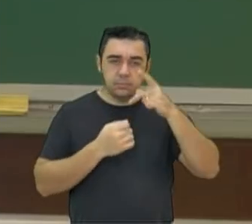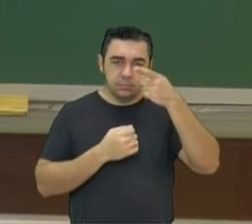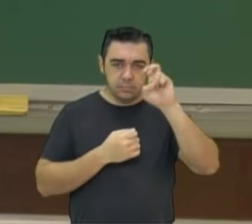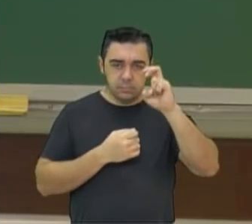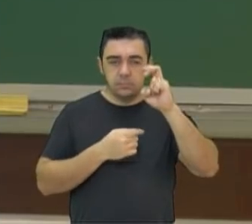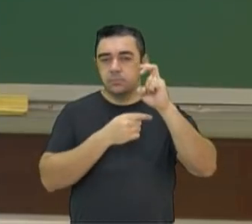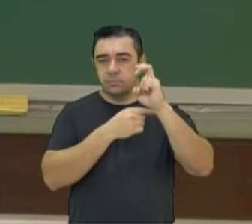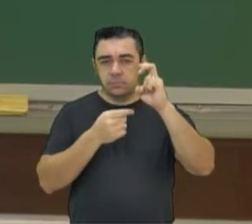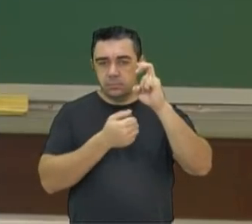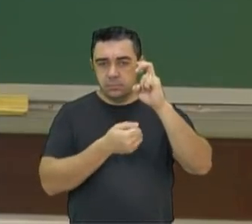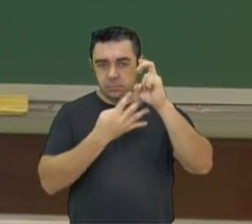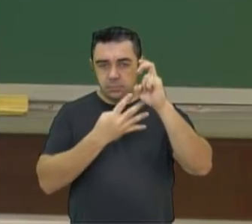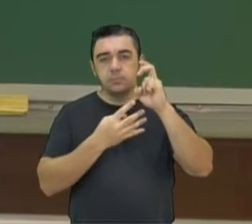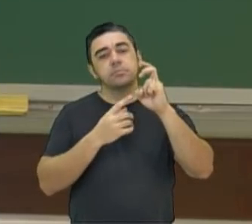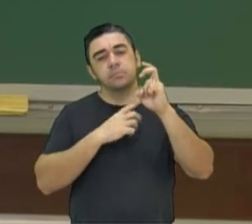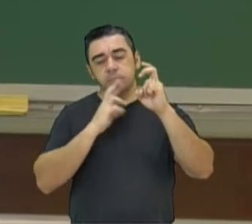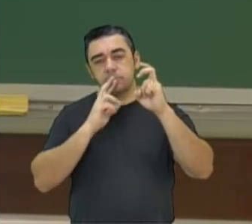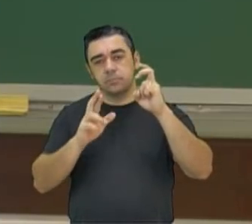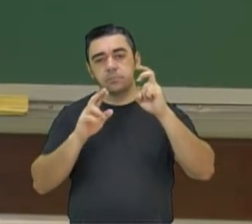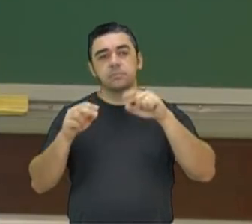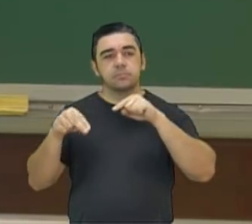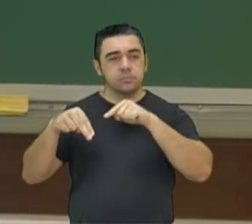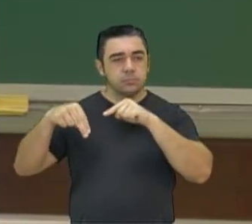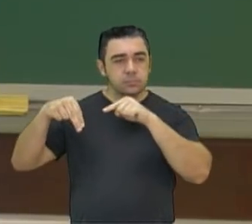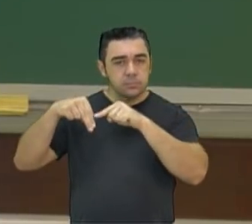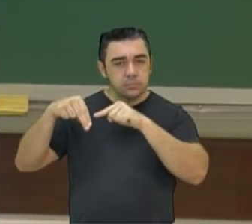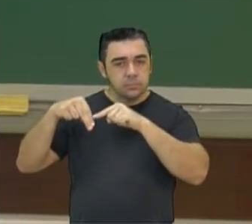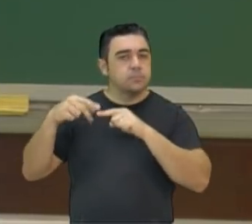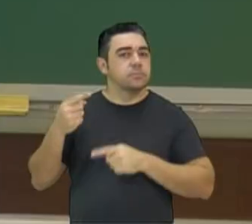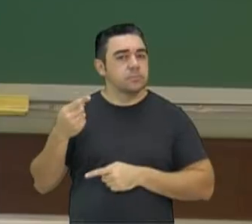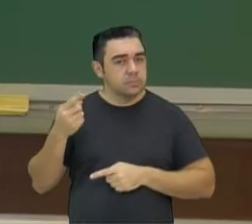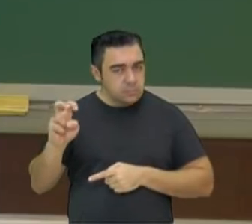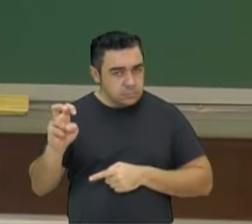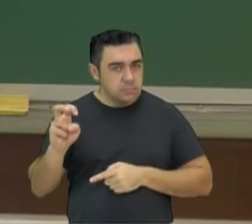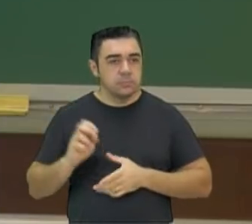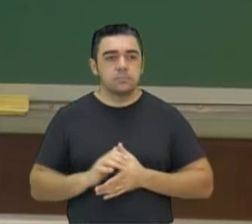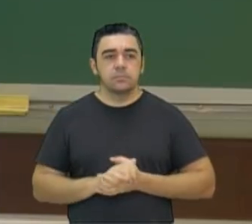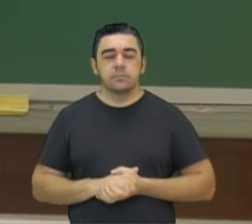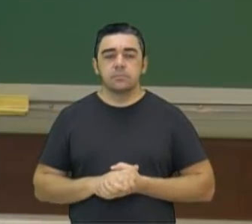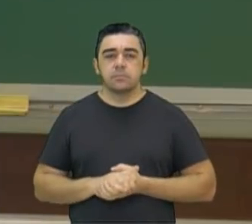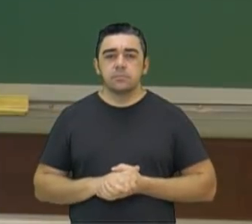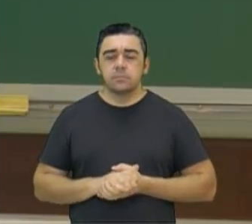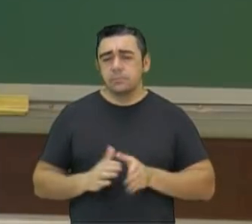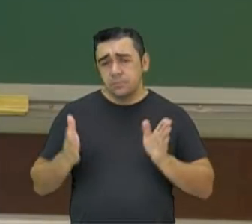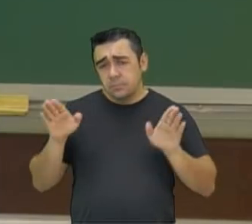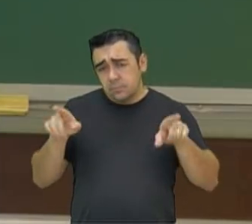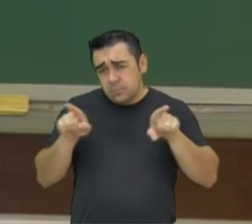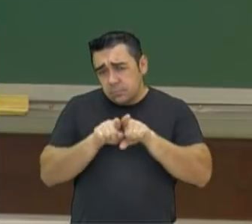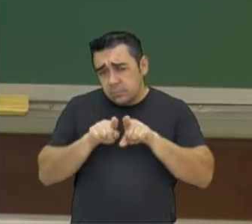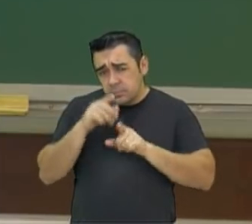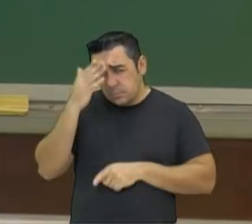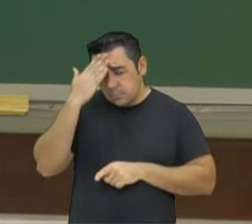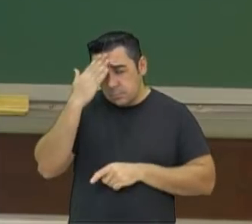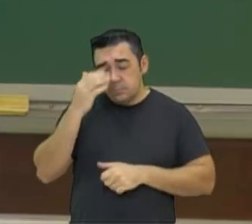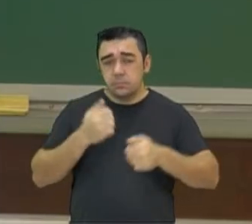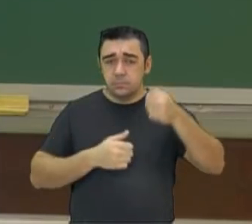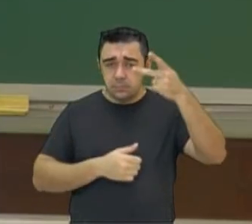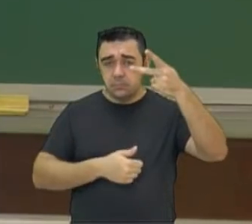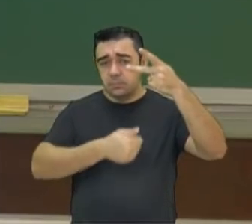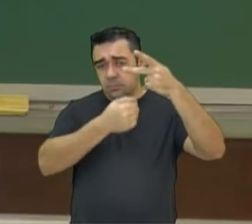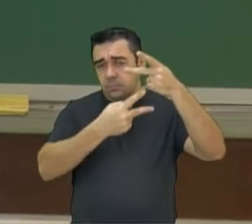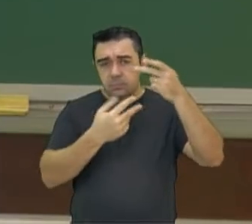então temos que o resultado vai ser o nosso próprio N. E também sabemos que